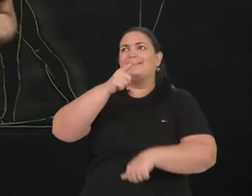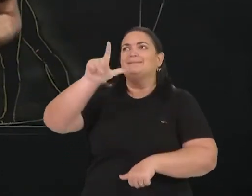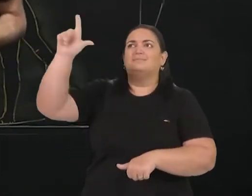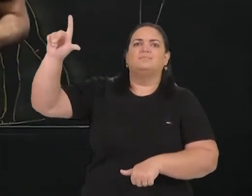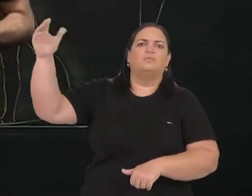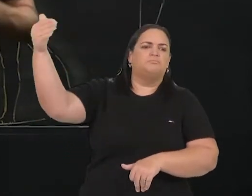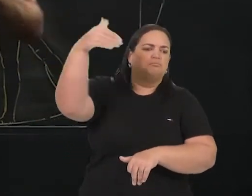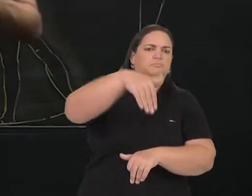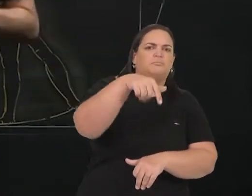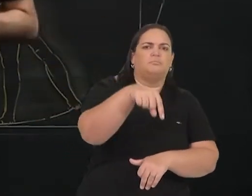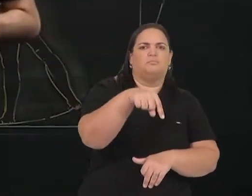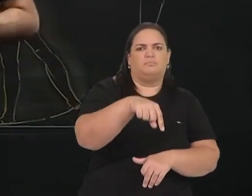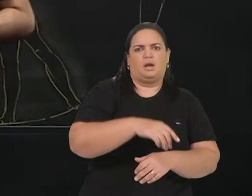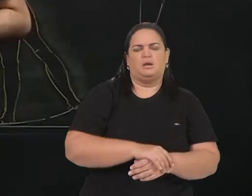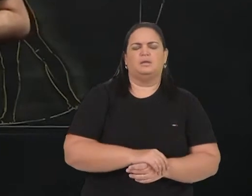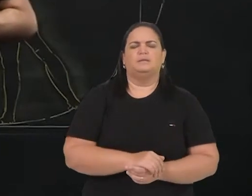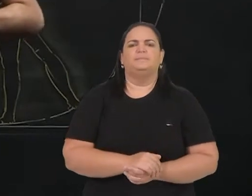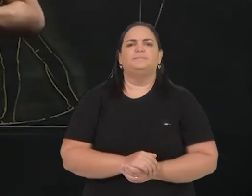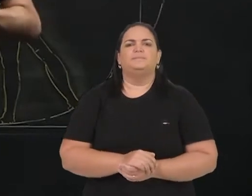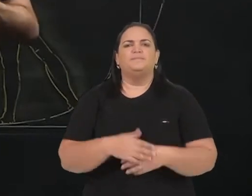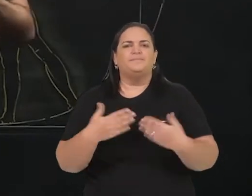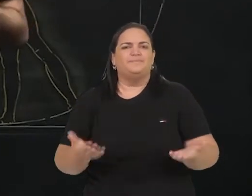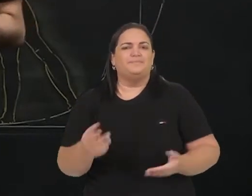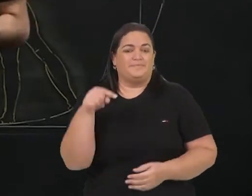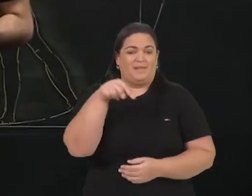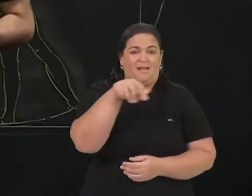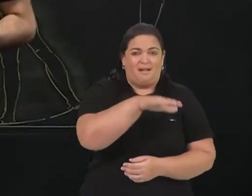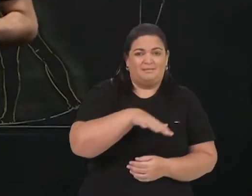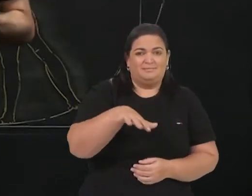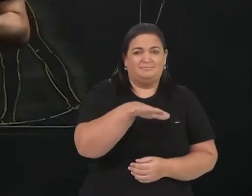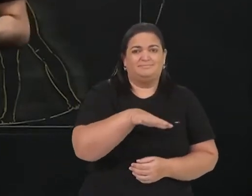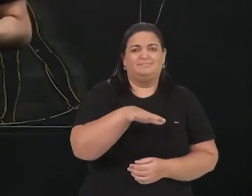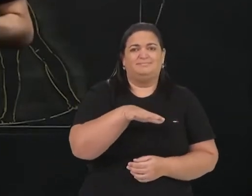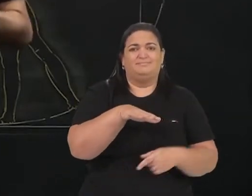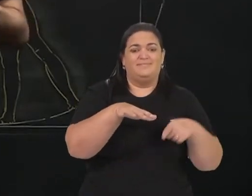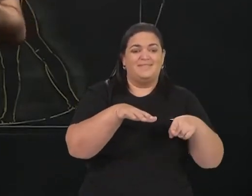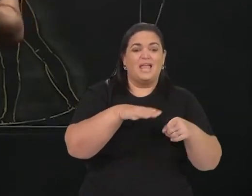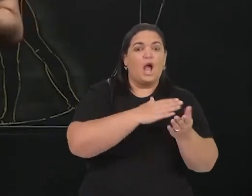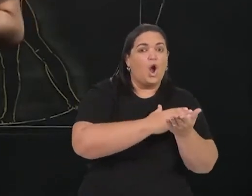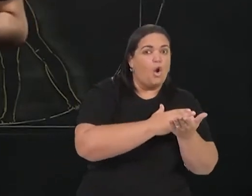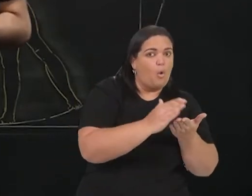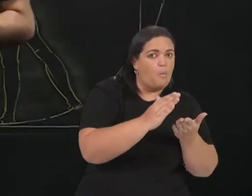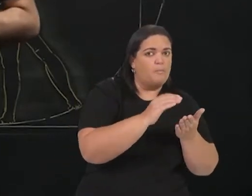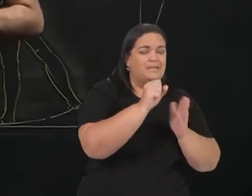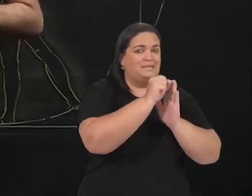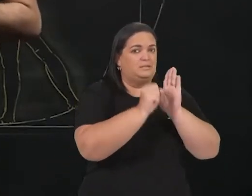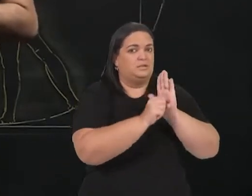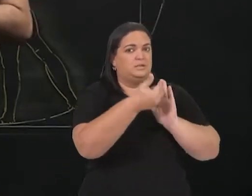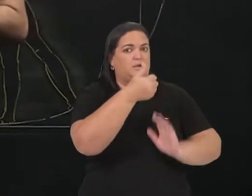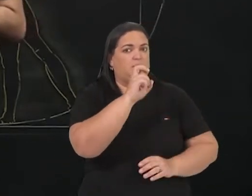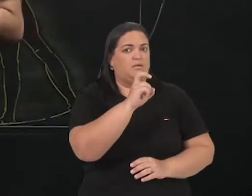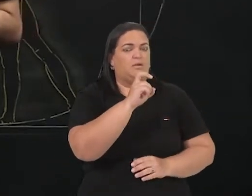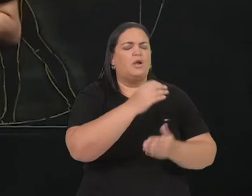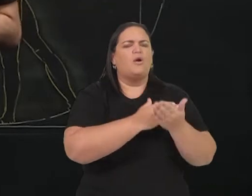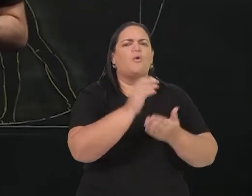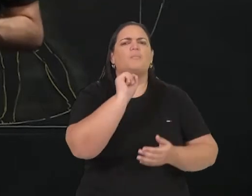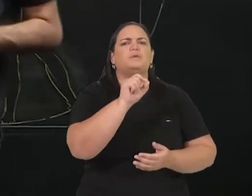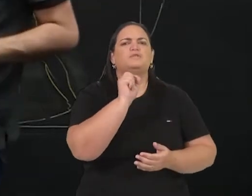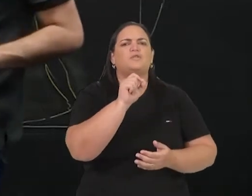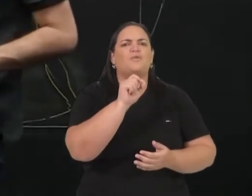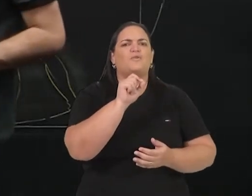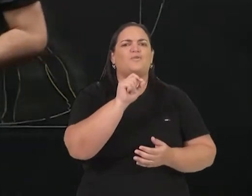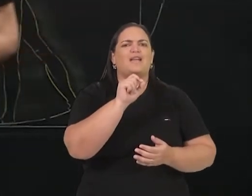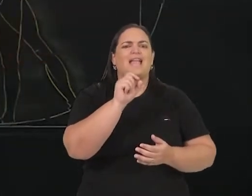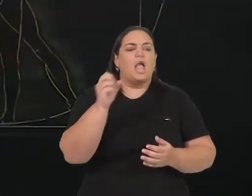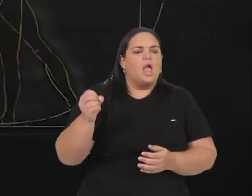norte da África. Pois então, nesse ambiente urbano, sobretudo a partir do século XV, começa esse novo movimento